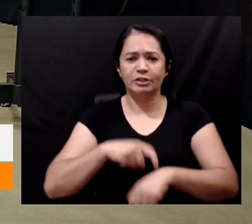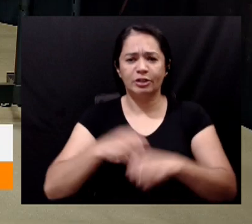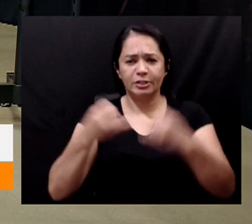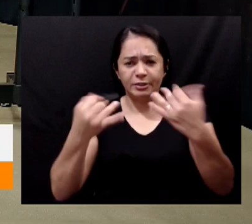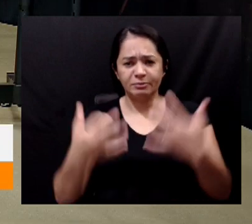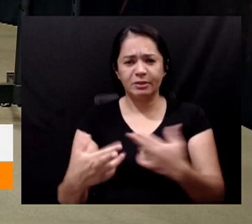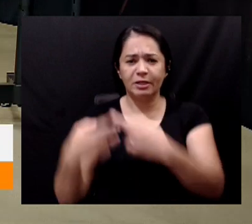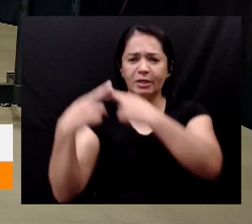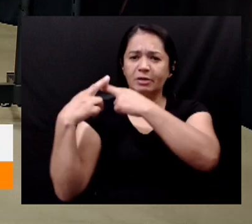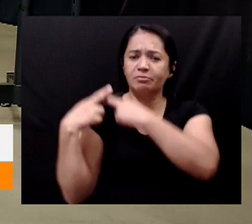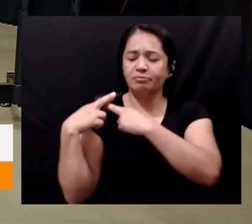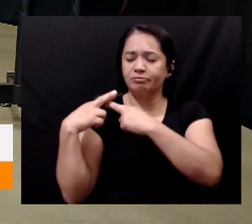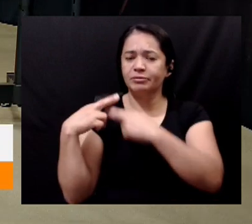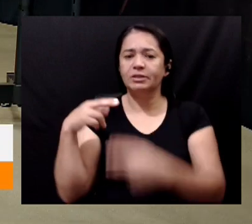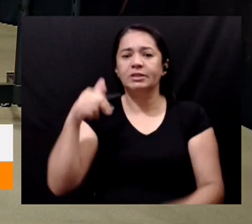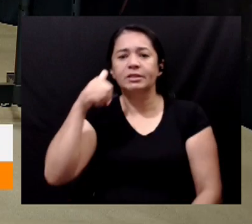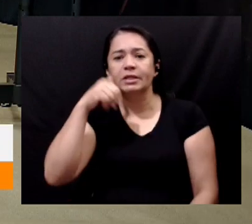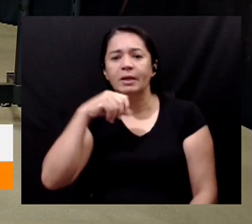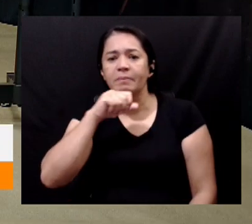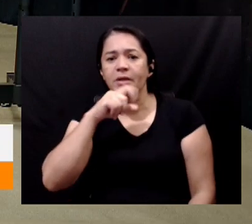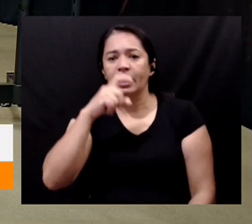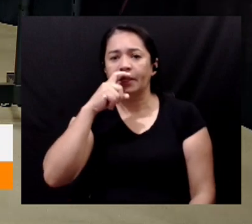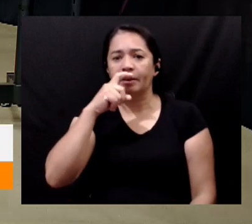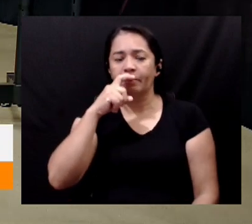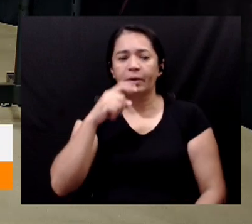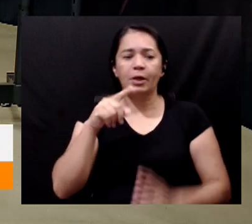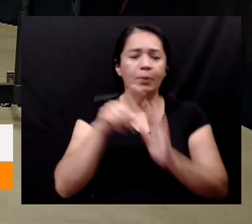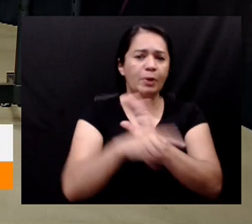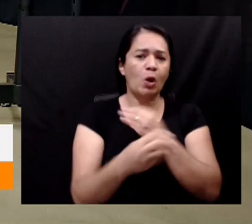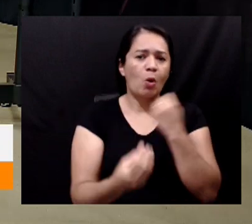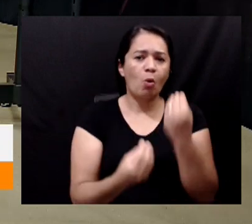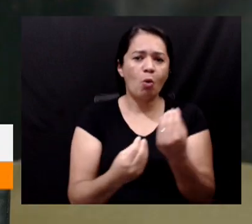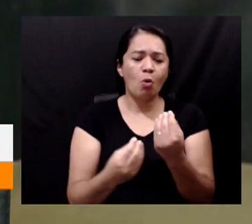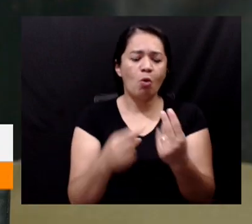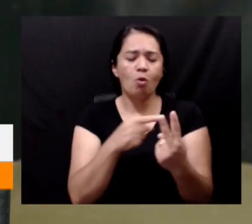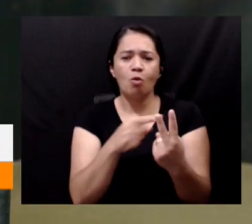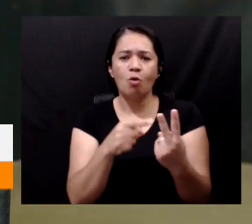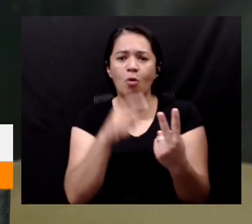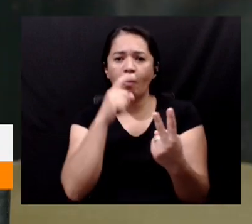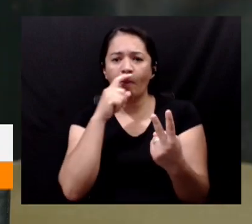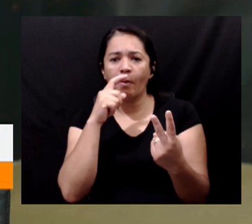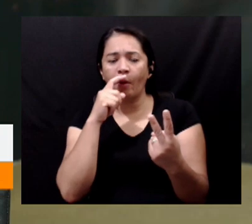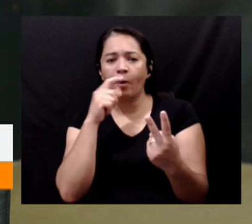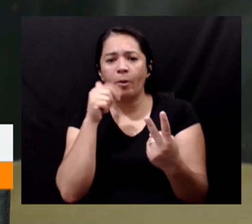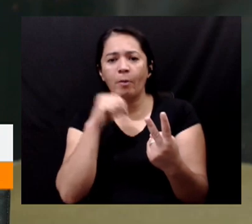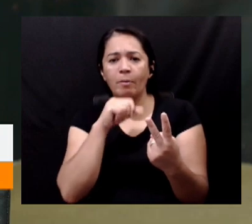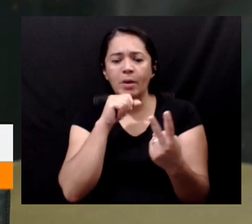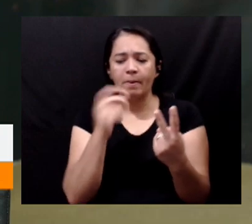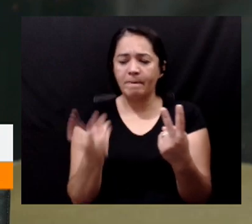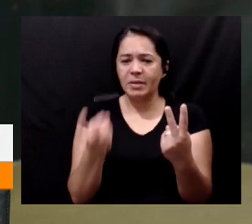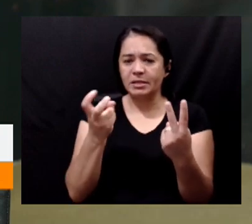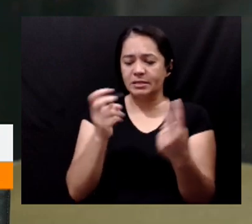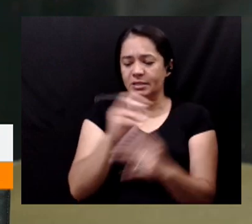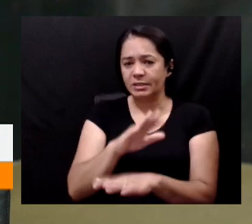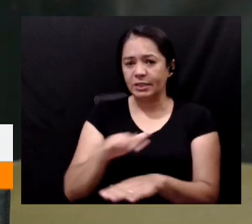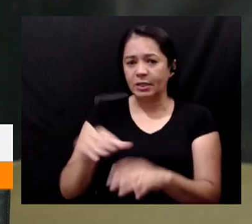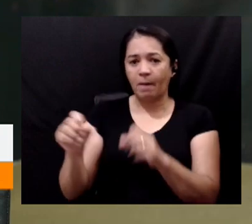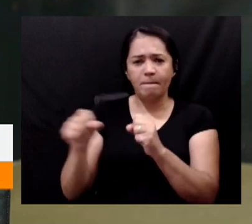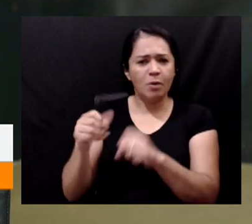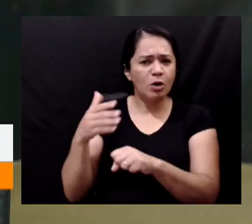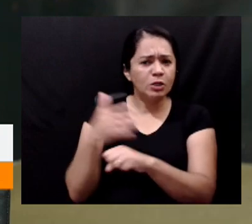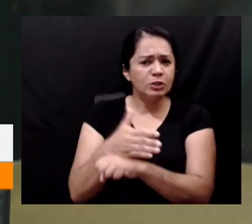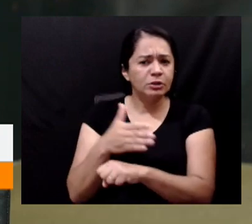para você, Nalu, e aí, como que os pais devem identificar os sinais de que uma criança pode estar participando, né, ou